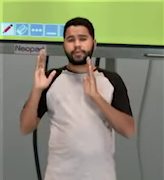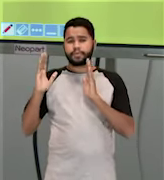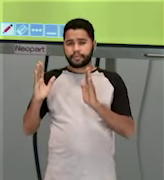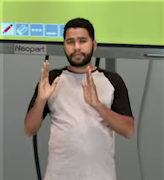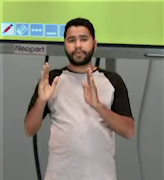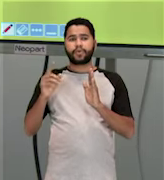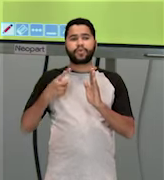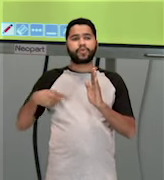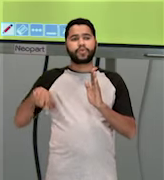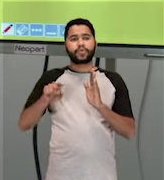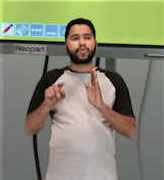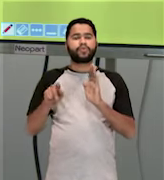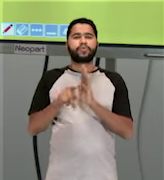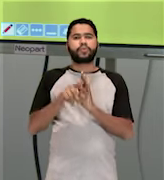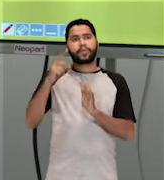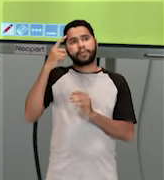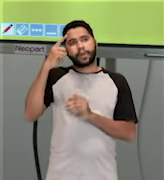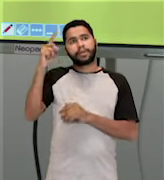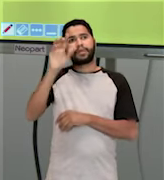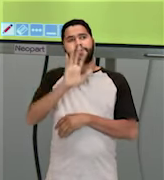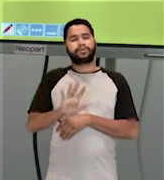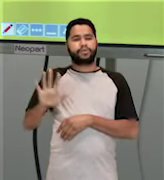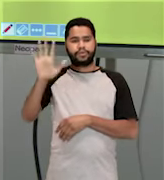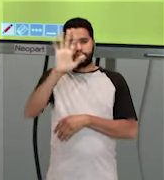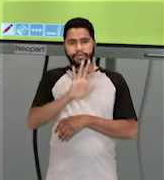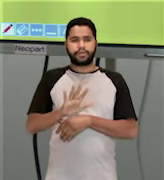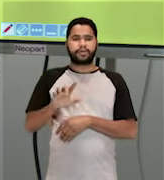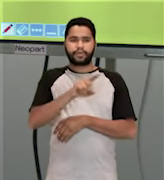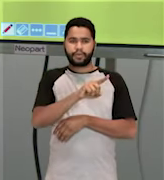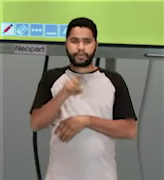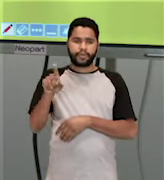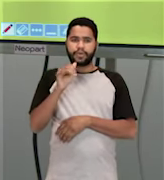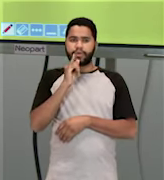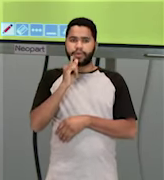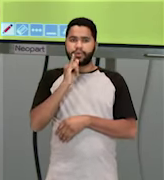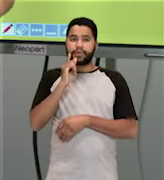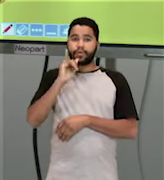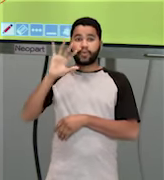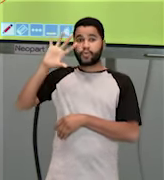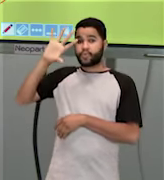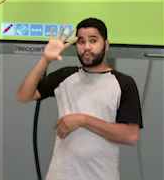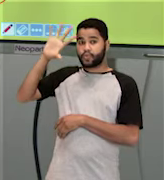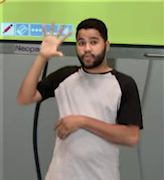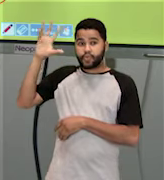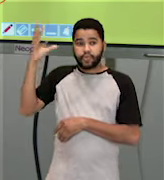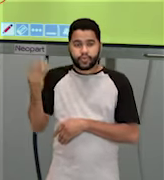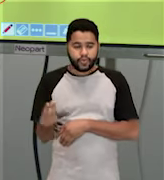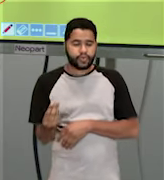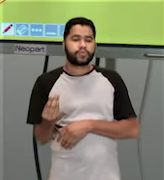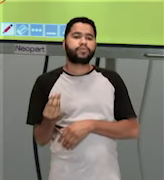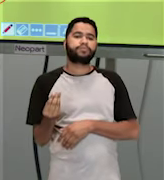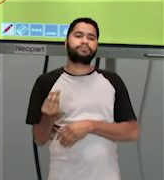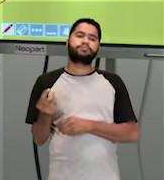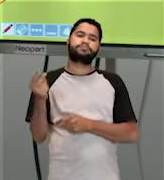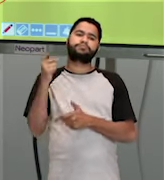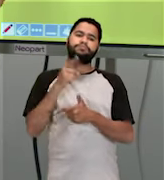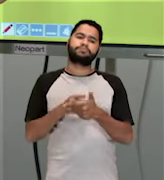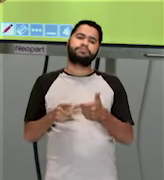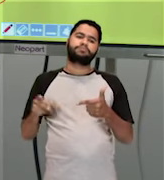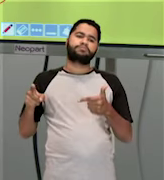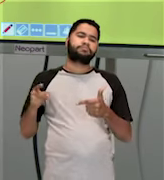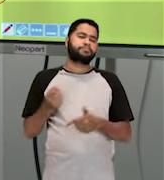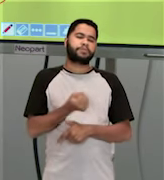nós trabalhamos só com essa ideia geral, tá? Que você vai pegar o todo, tá? E vai dividir isso